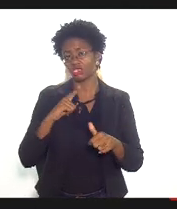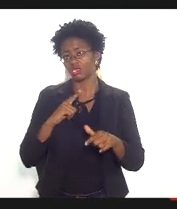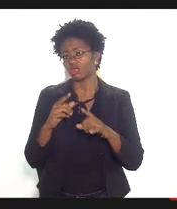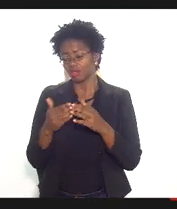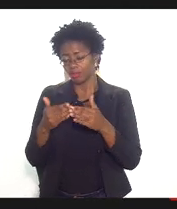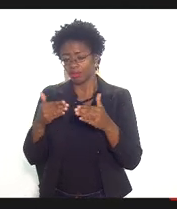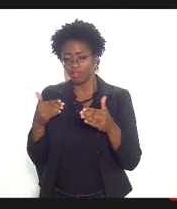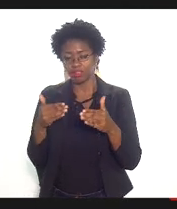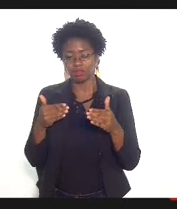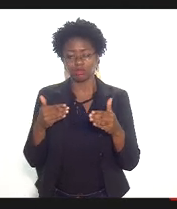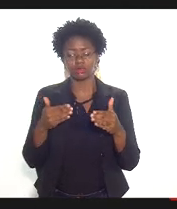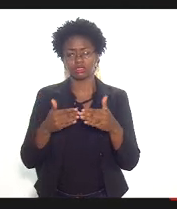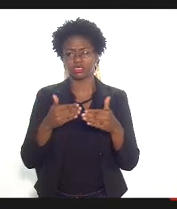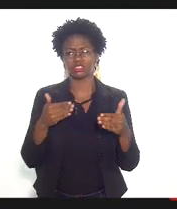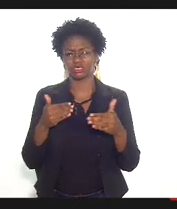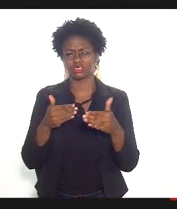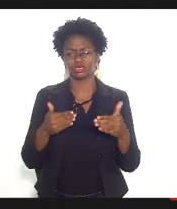antes